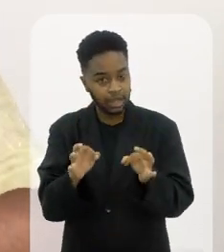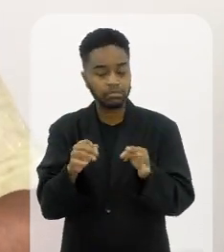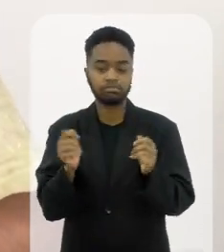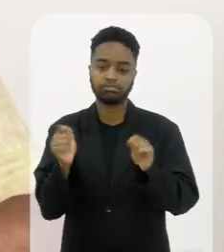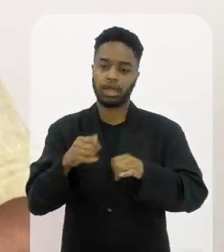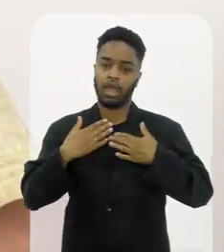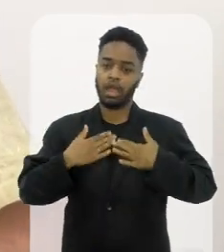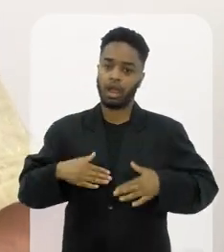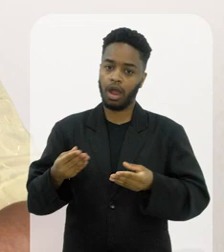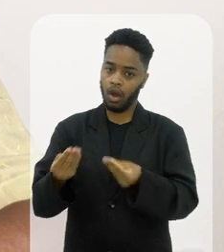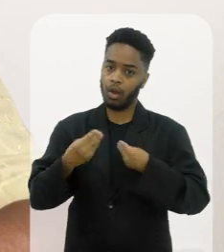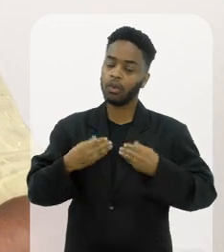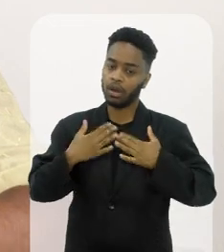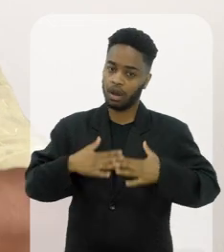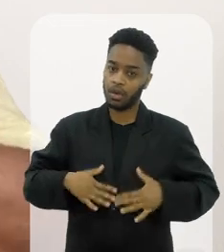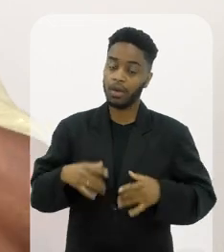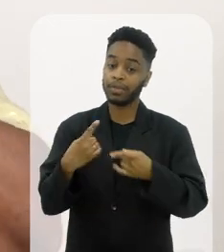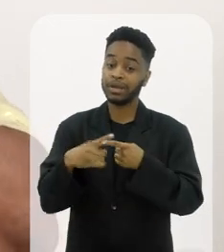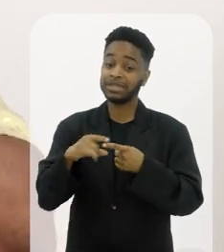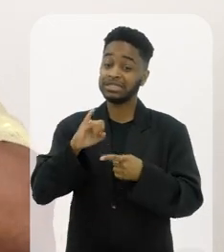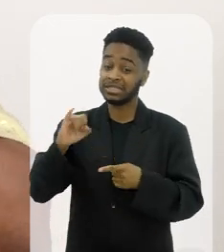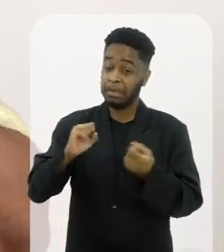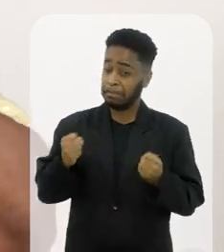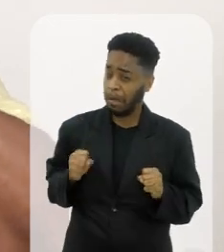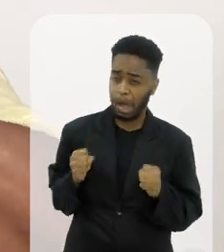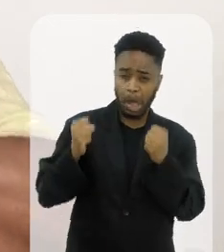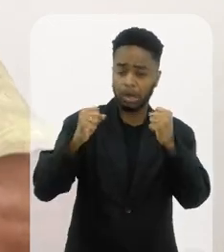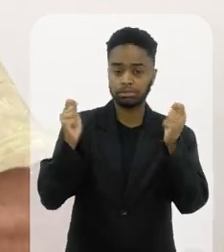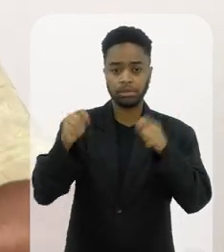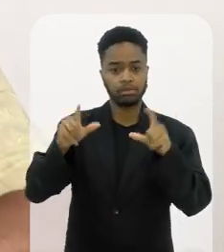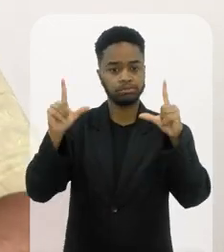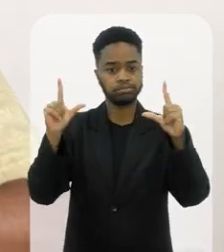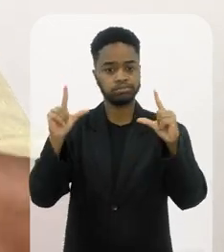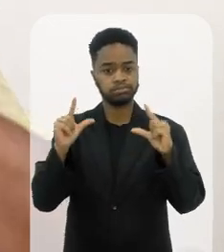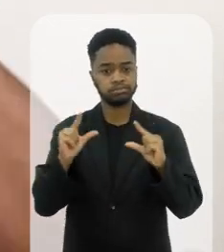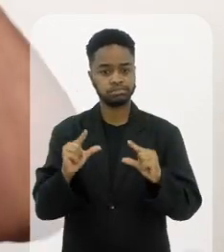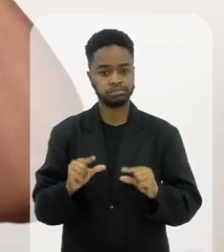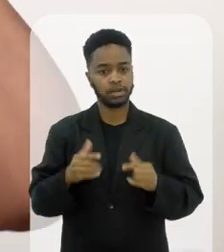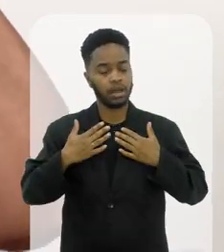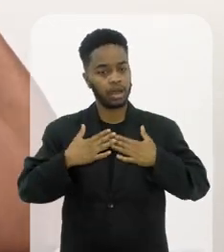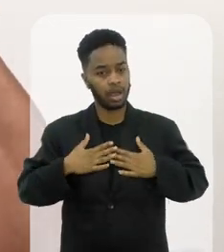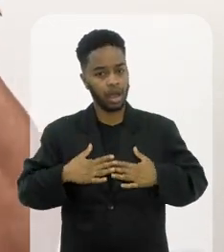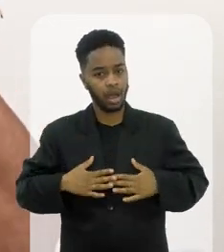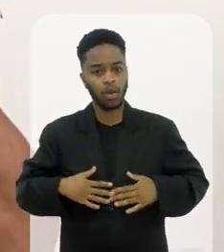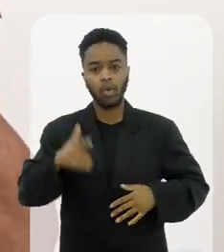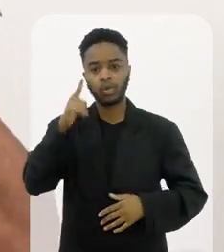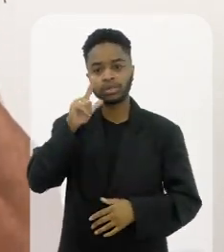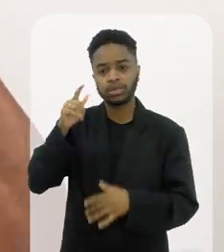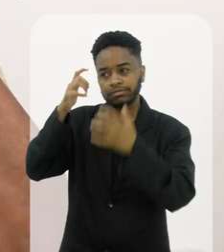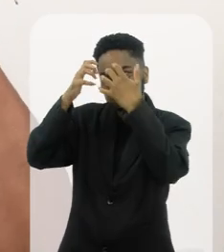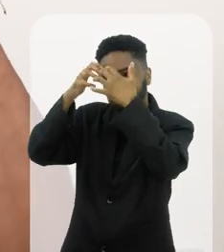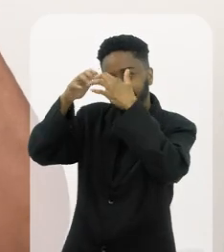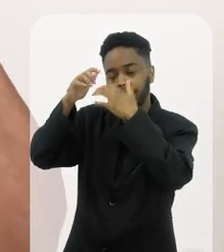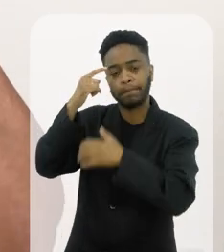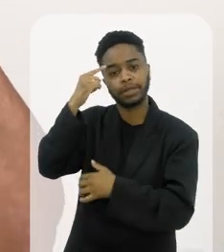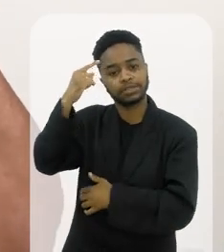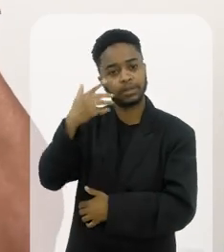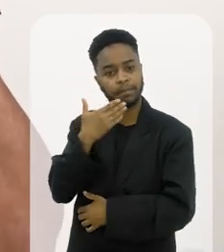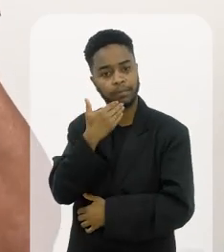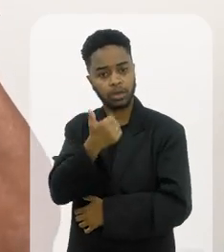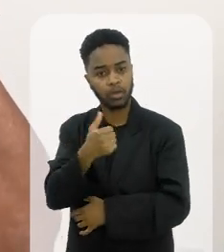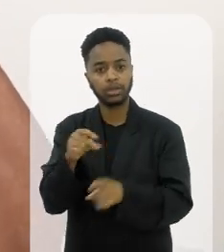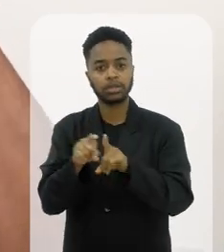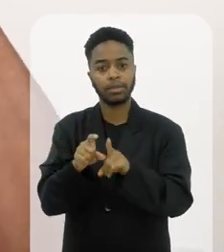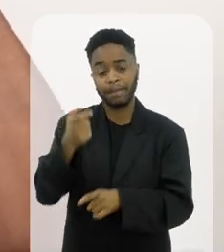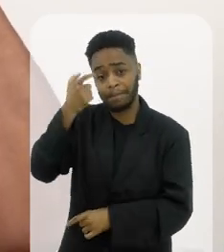você acalma. E aí se você está irritado, a adrenalina baixa, e aí você consegue raciocinar. E aí você, usando a